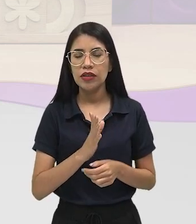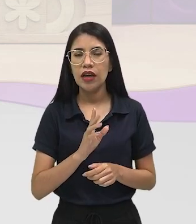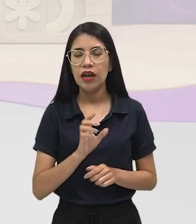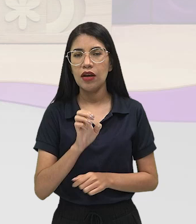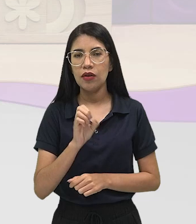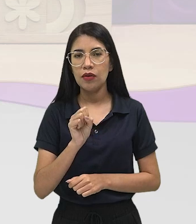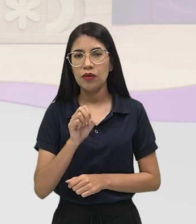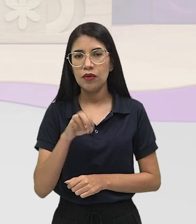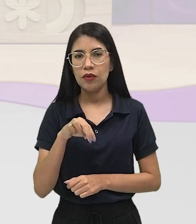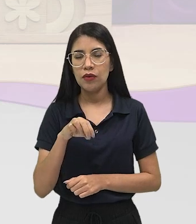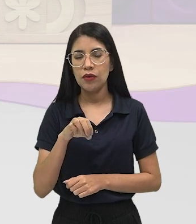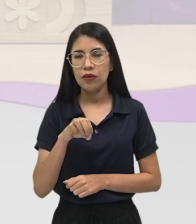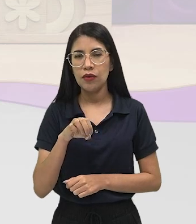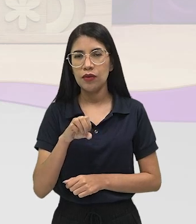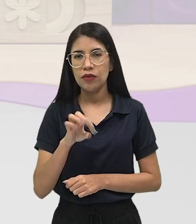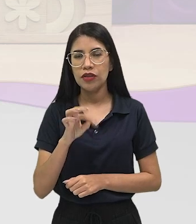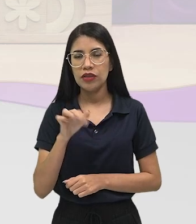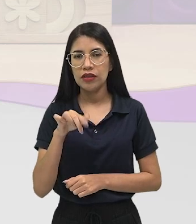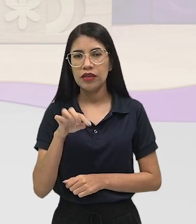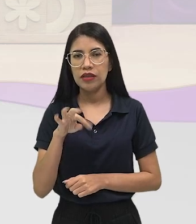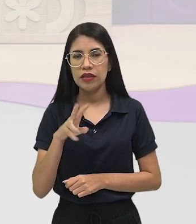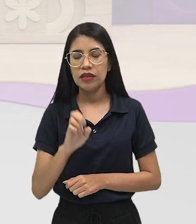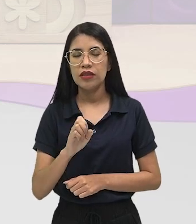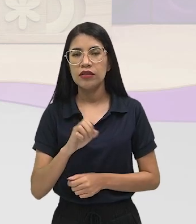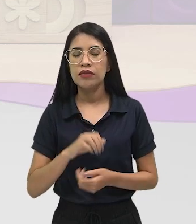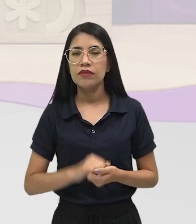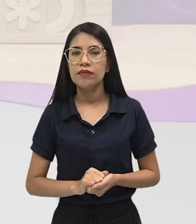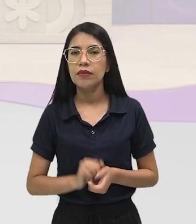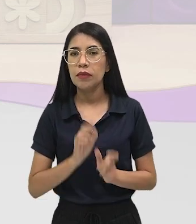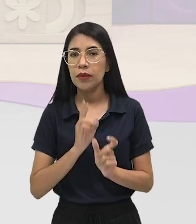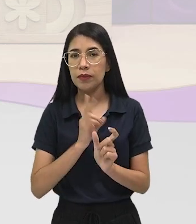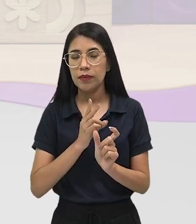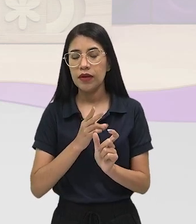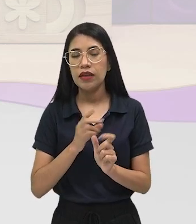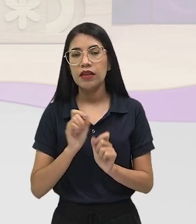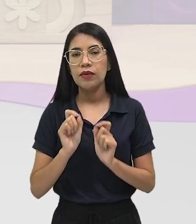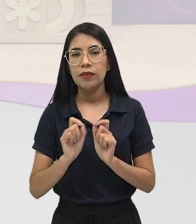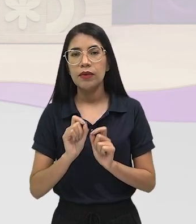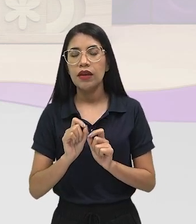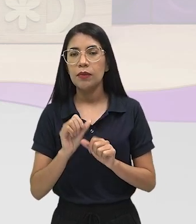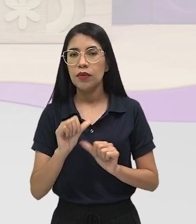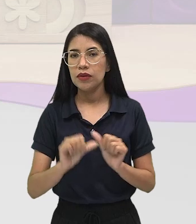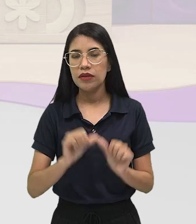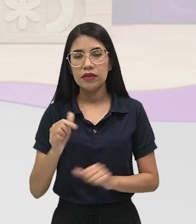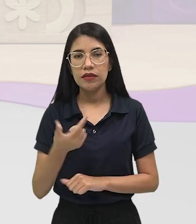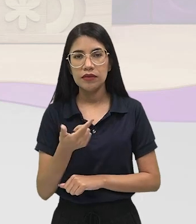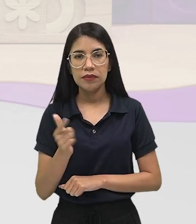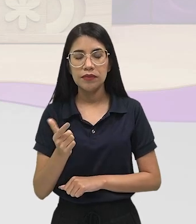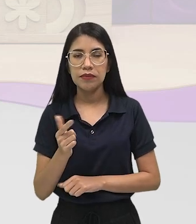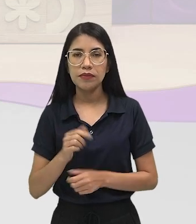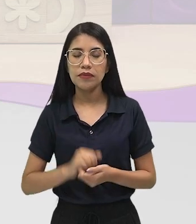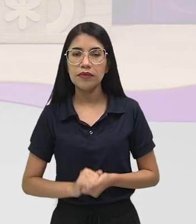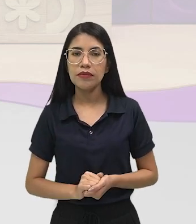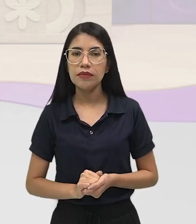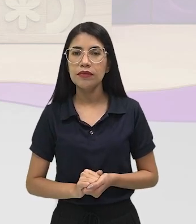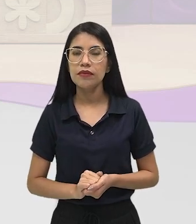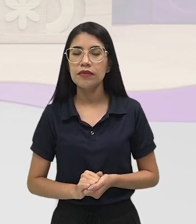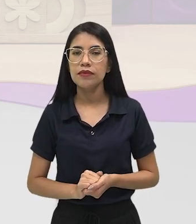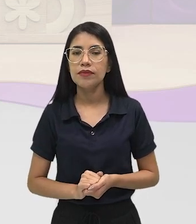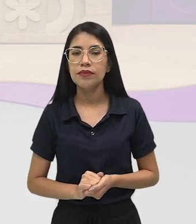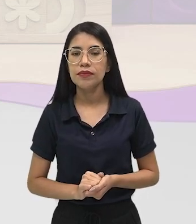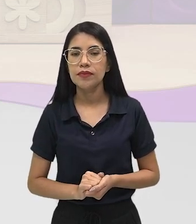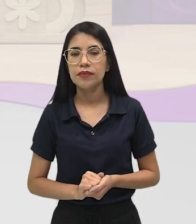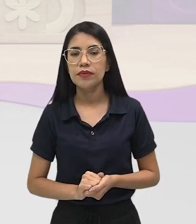É aquele número, fixo, é uma quantidade fixa. Ela não vai modificar. Por isso,